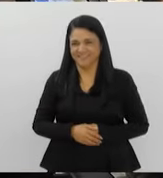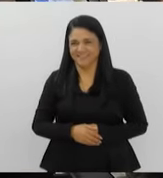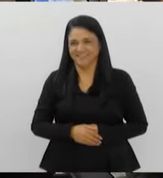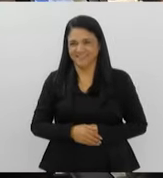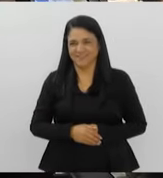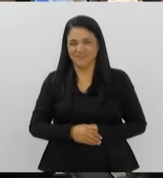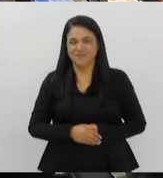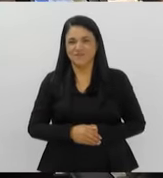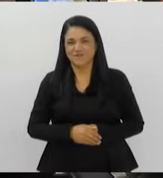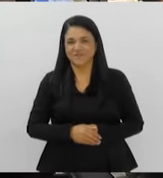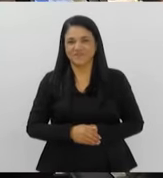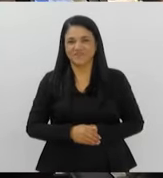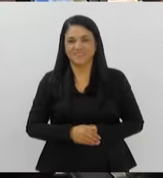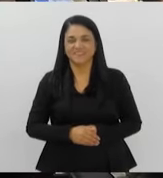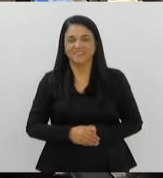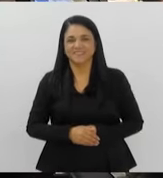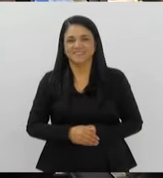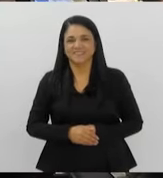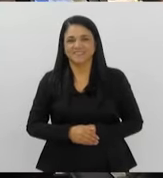A e B.